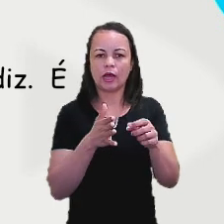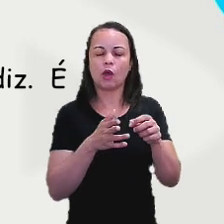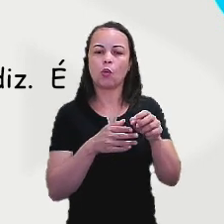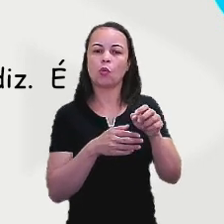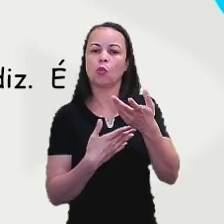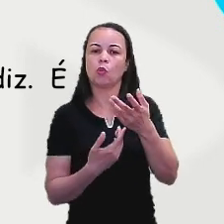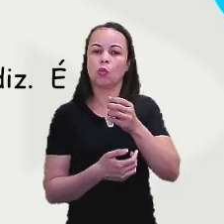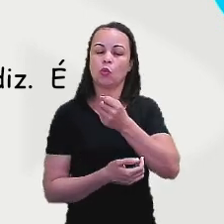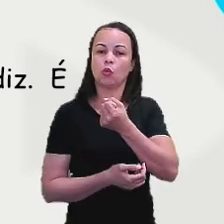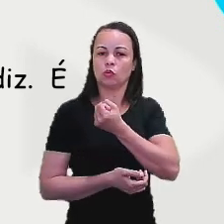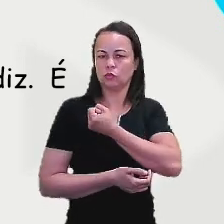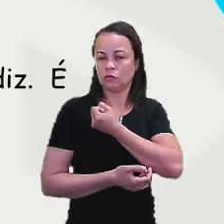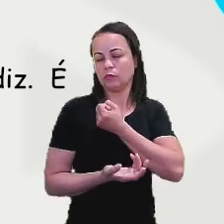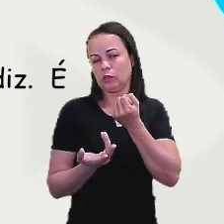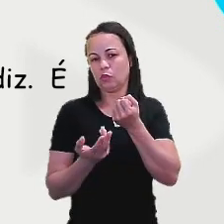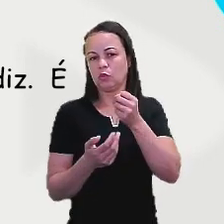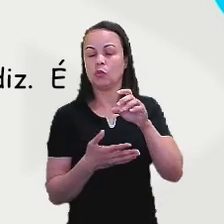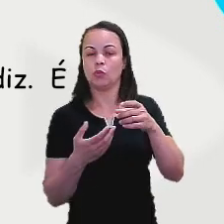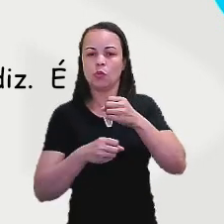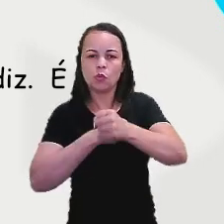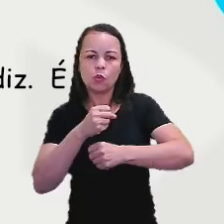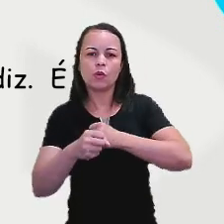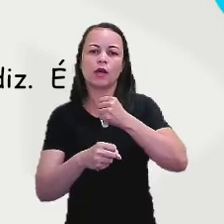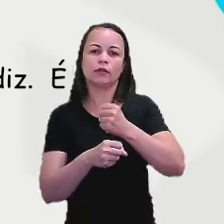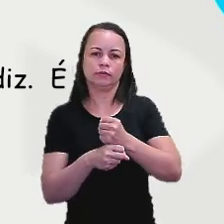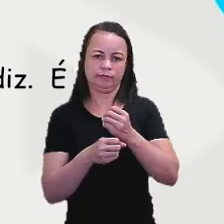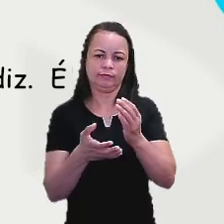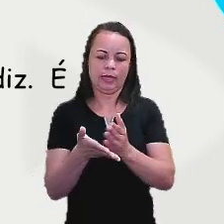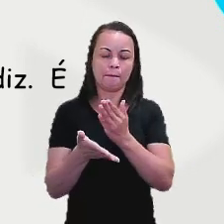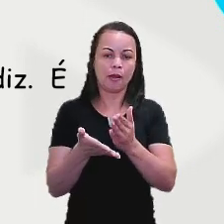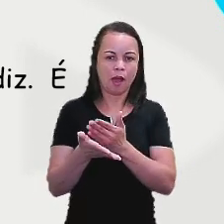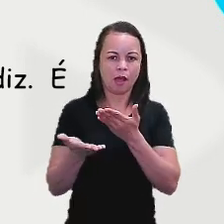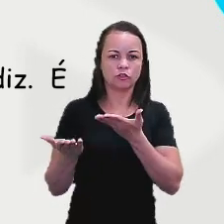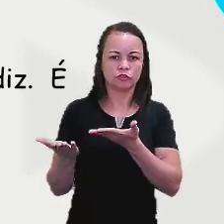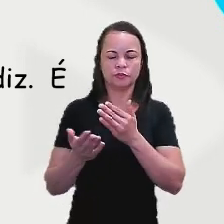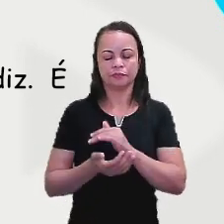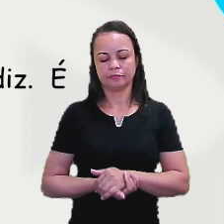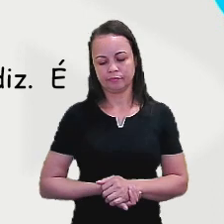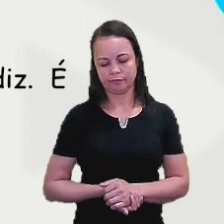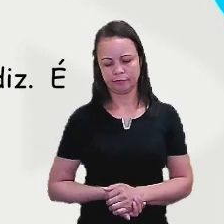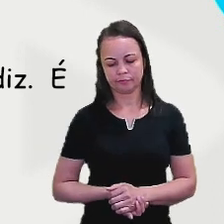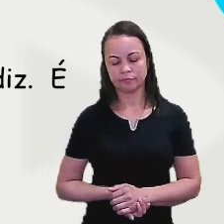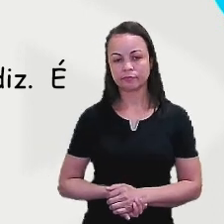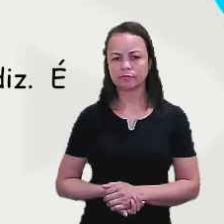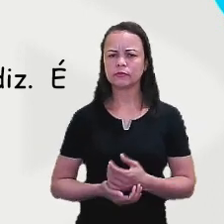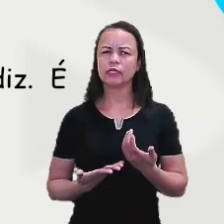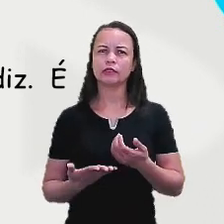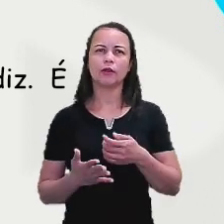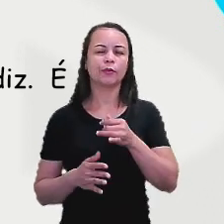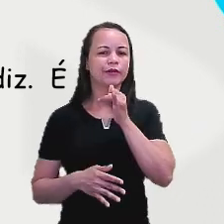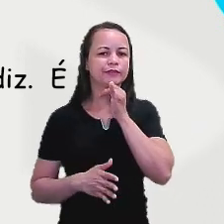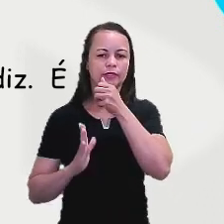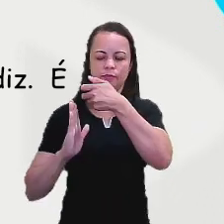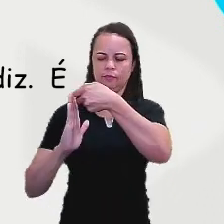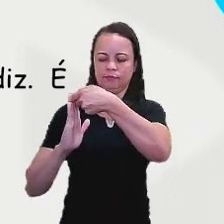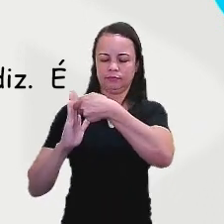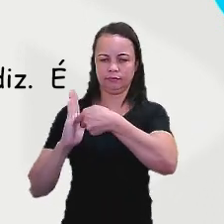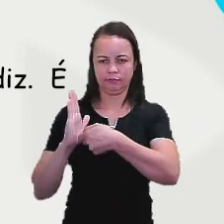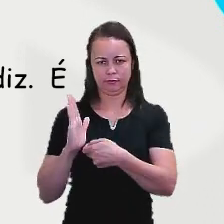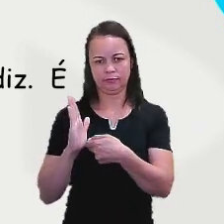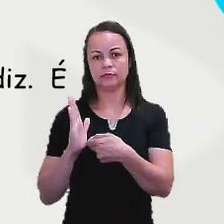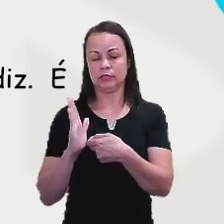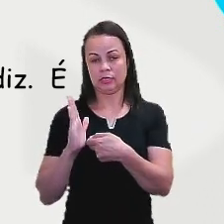mesmo jeitinho que ele falou. Tá bom? Então, no nosso texto lá, numa redação, por exemplo,